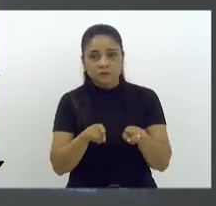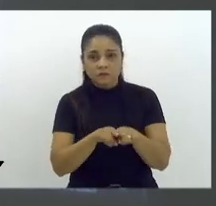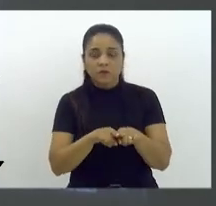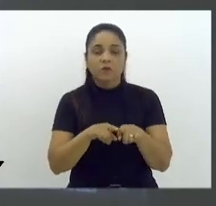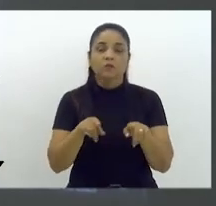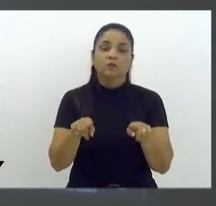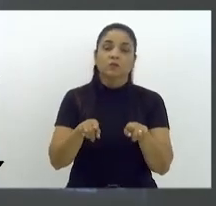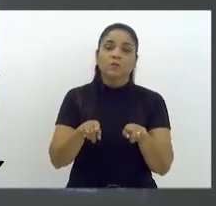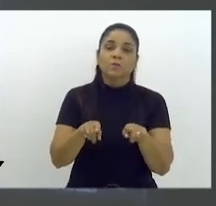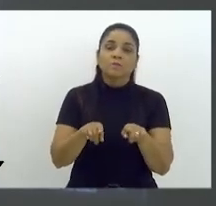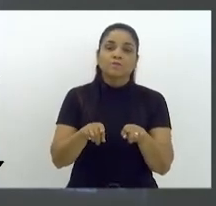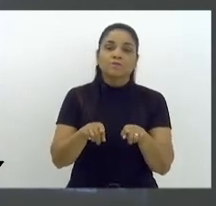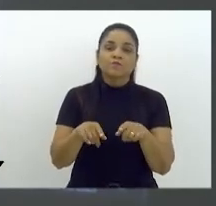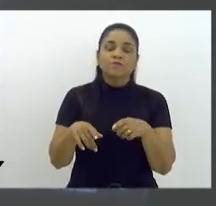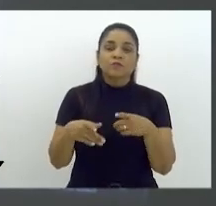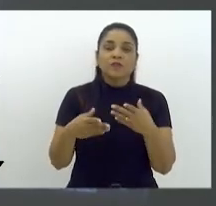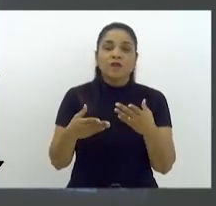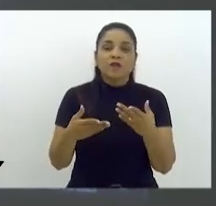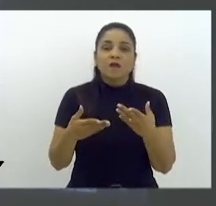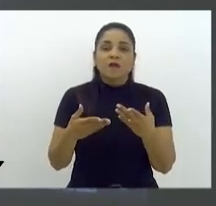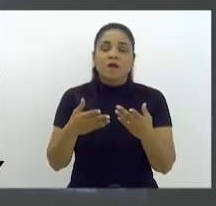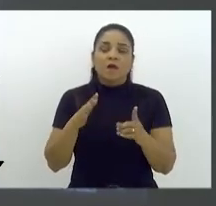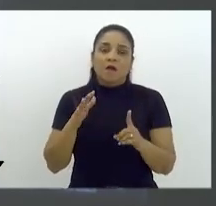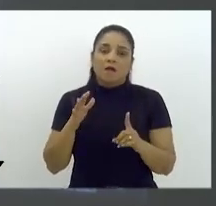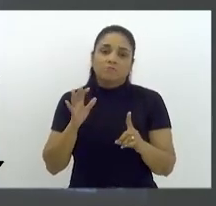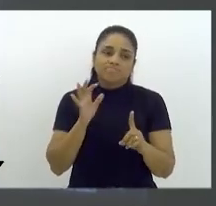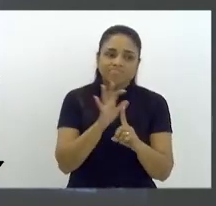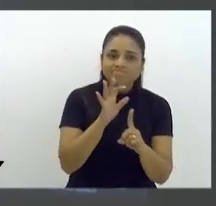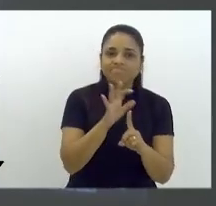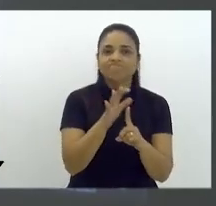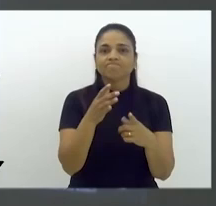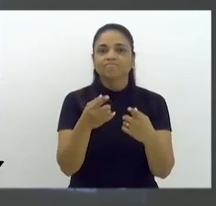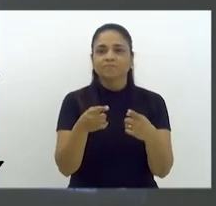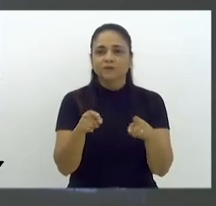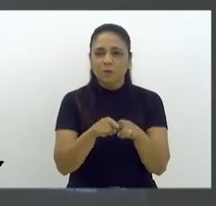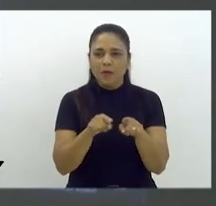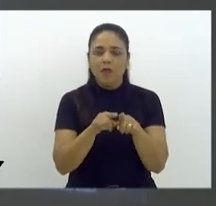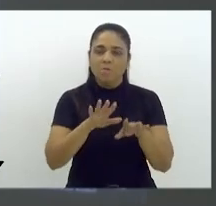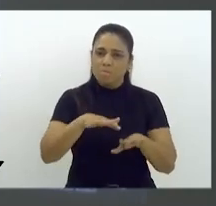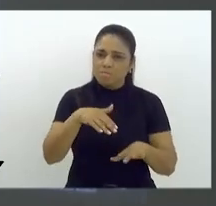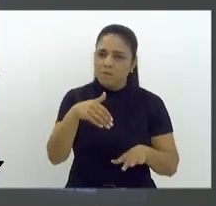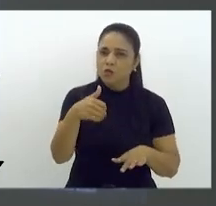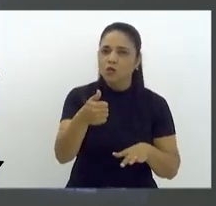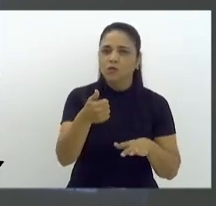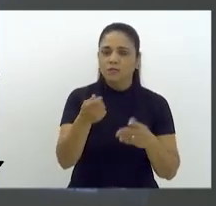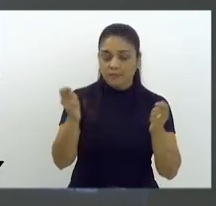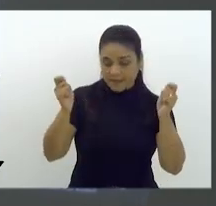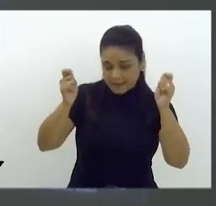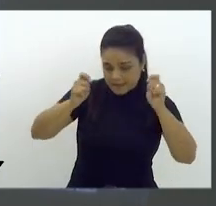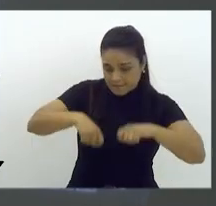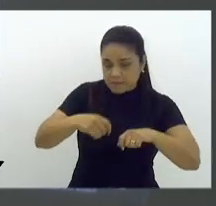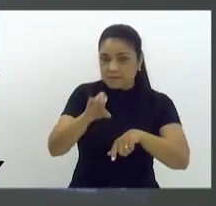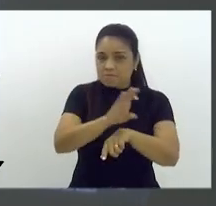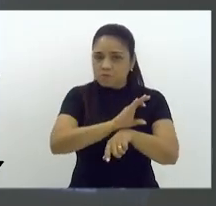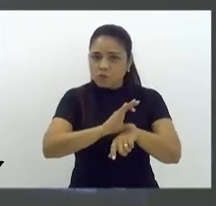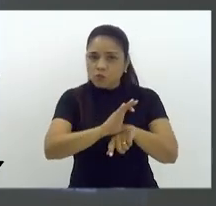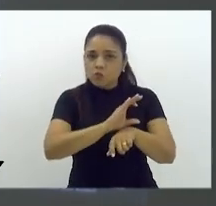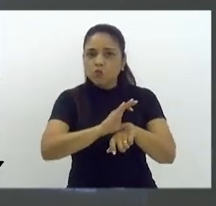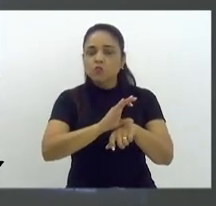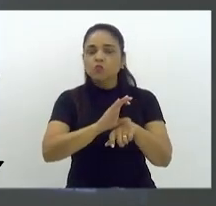e repressiva que são basicamente a gente vai falar muito aqui de melhoria na capacitação né que é muito